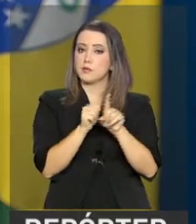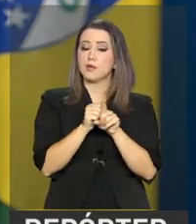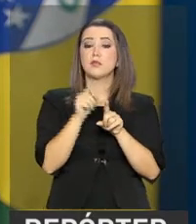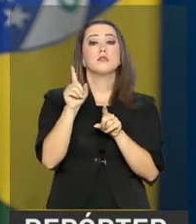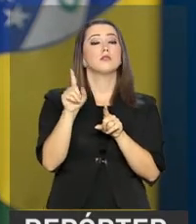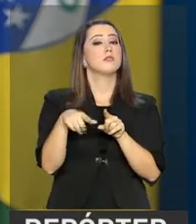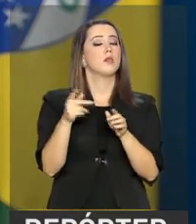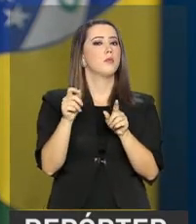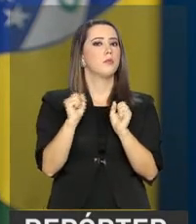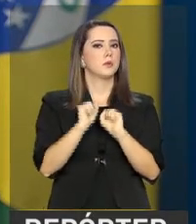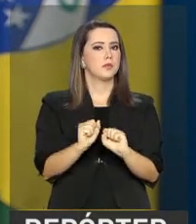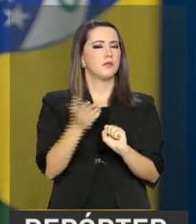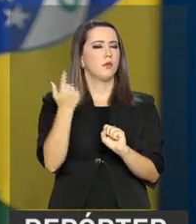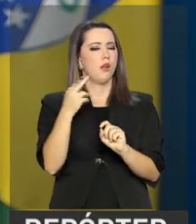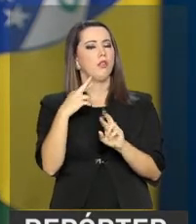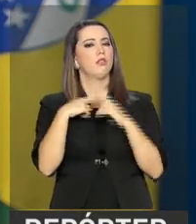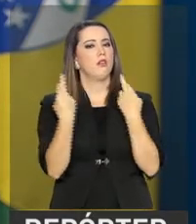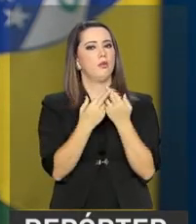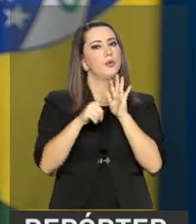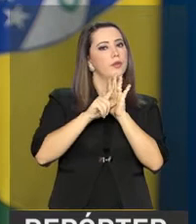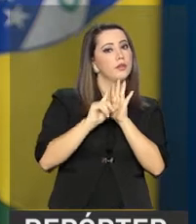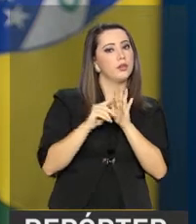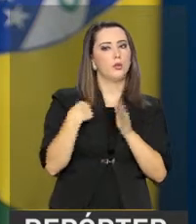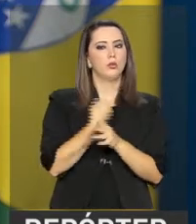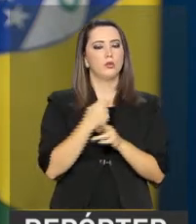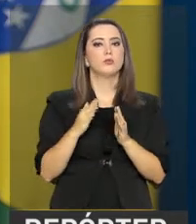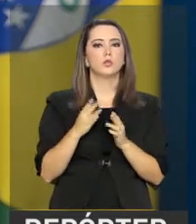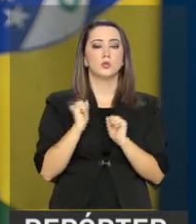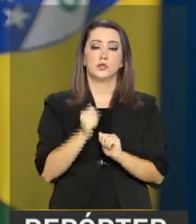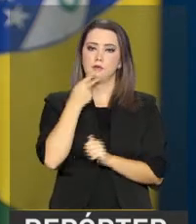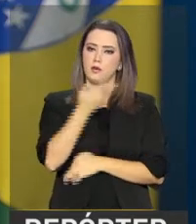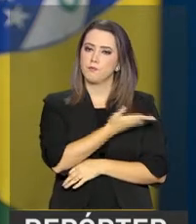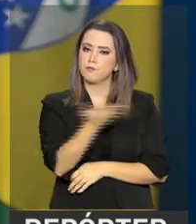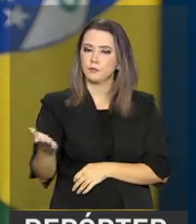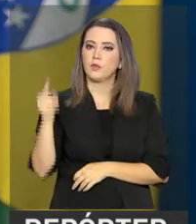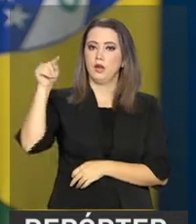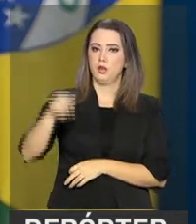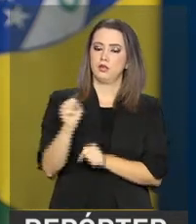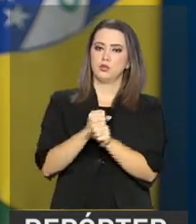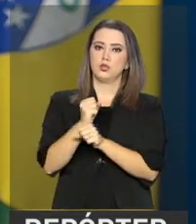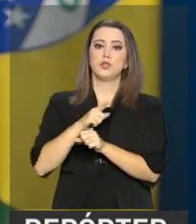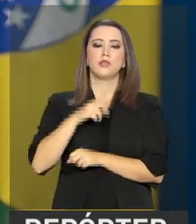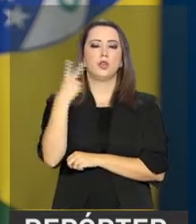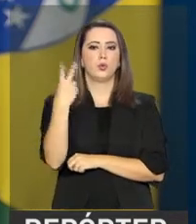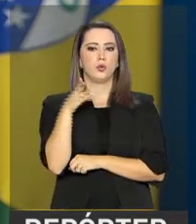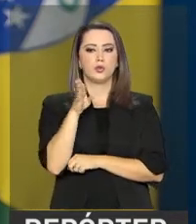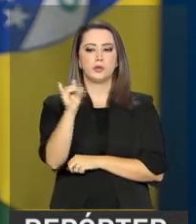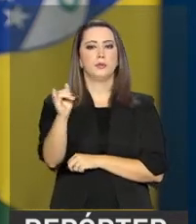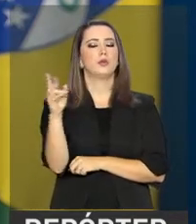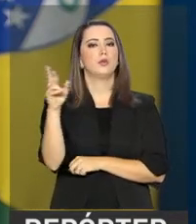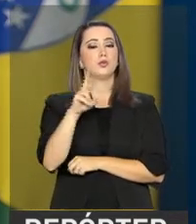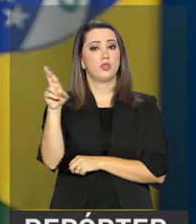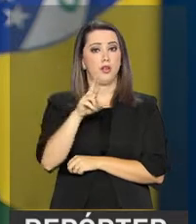e na última reunião que nós tivemos nós pudéssemos dizer olha neste ano tem 2 bilhões para os